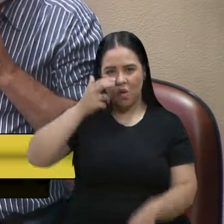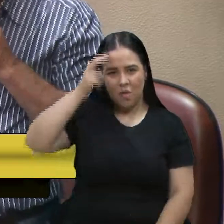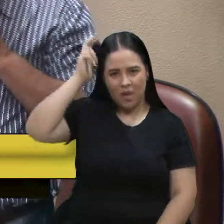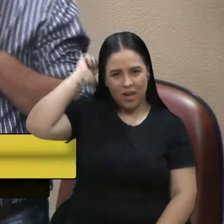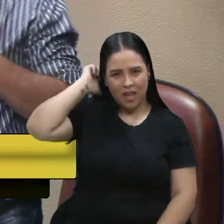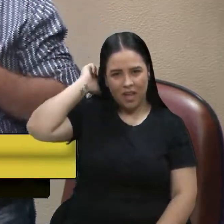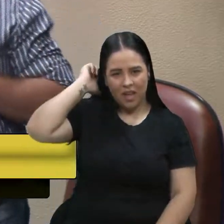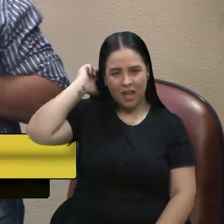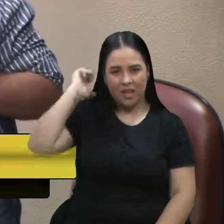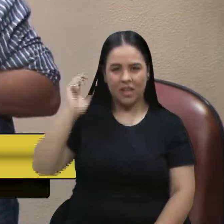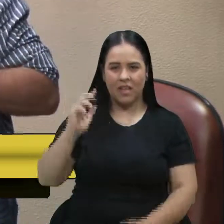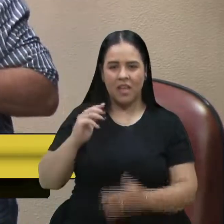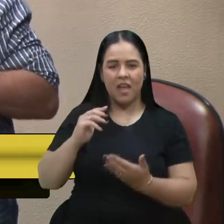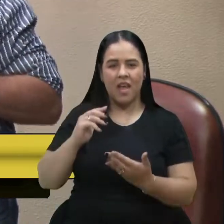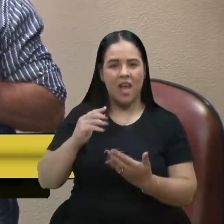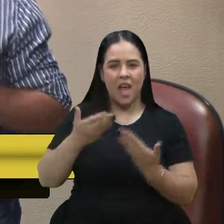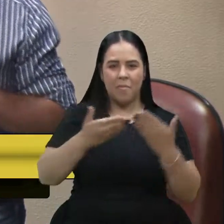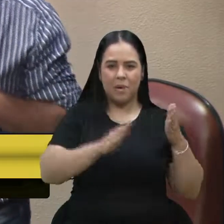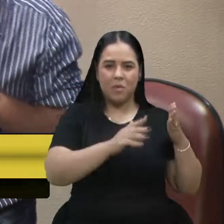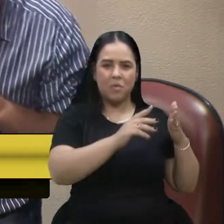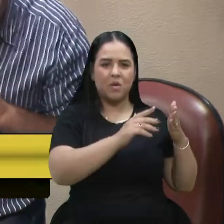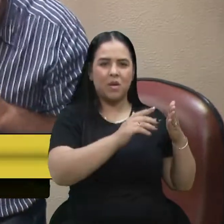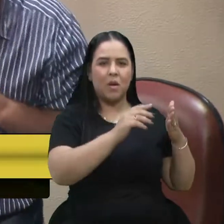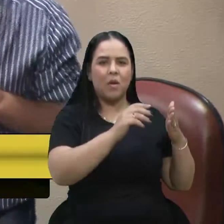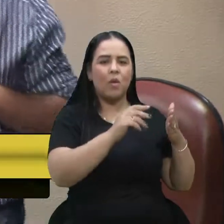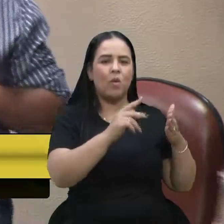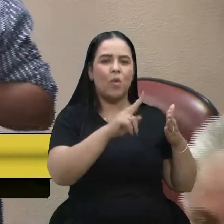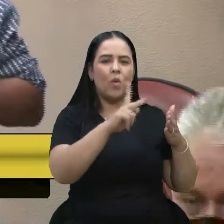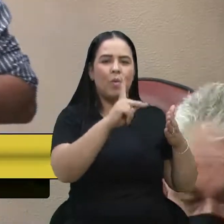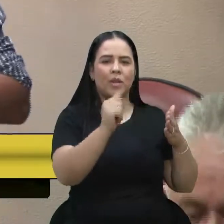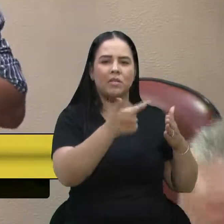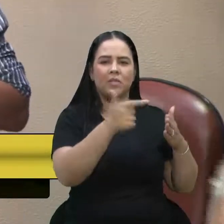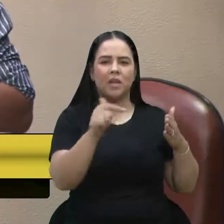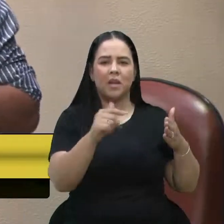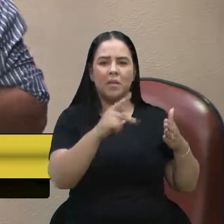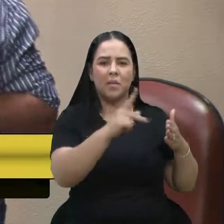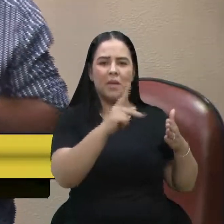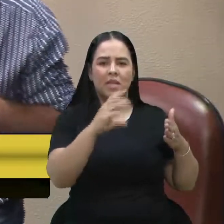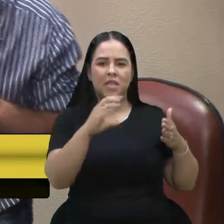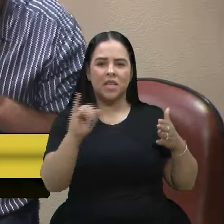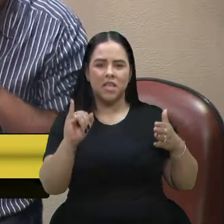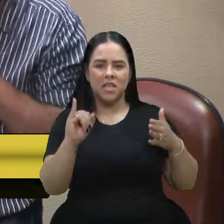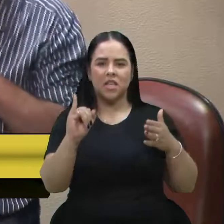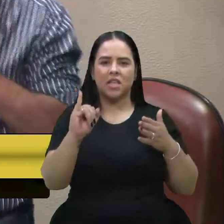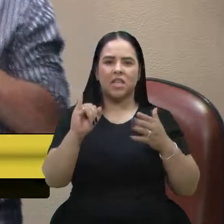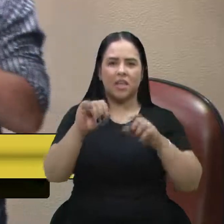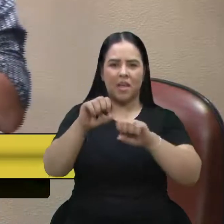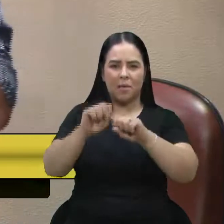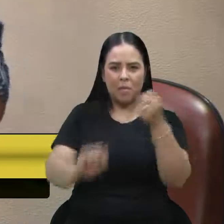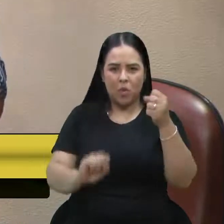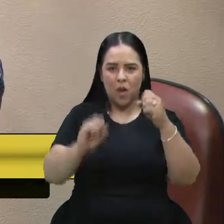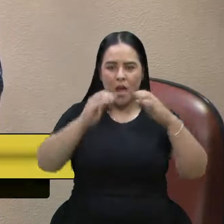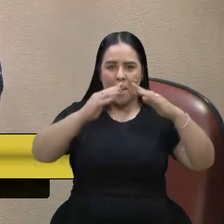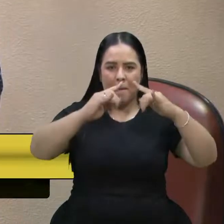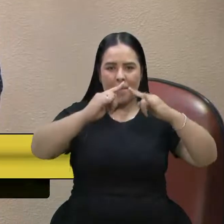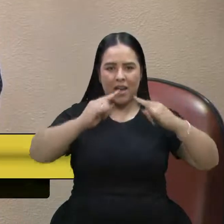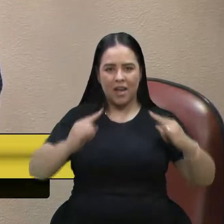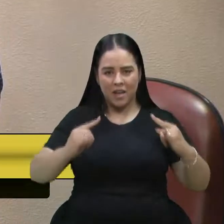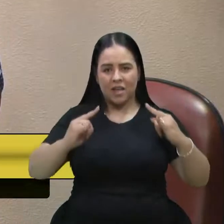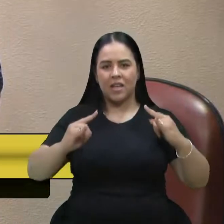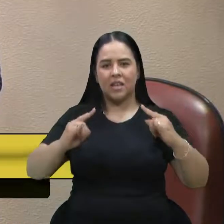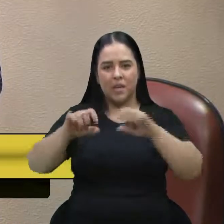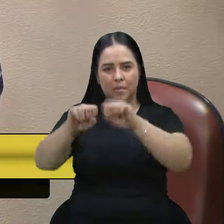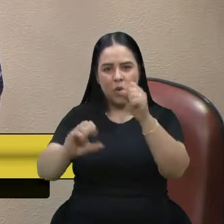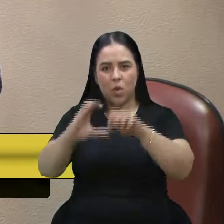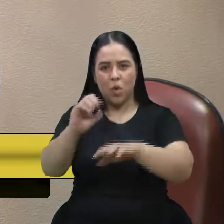que abriu o postão sem PPCI, que derrubou bancas, que tirou professores da PAE, que quebrou a Codeca. Esse, sim,